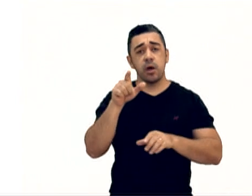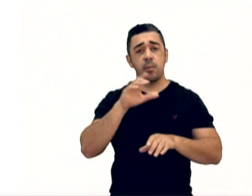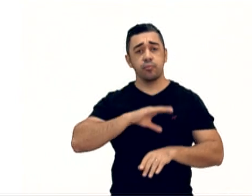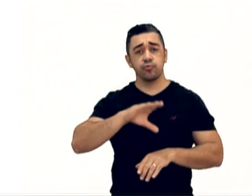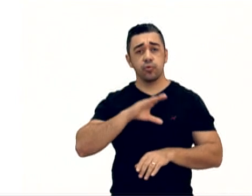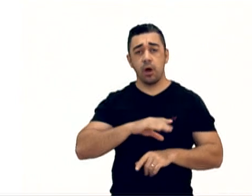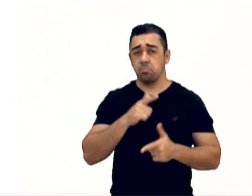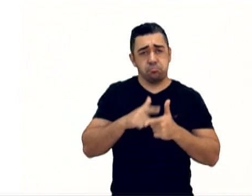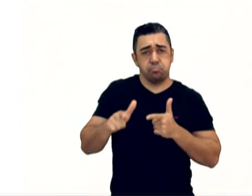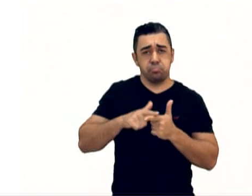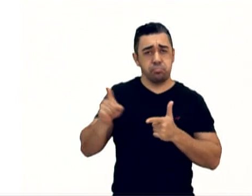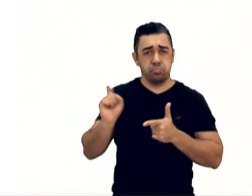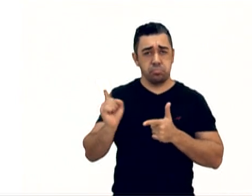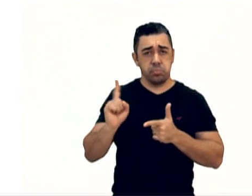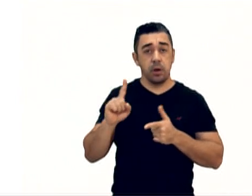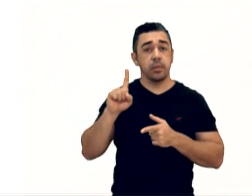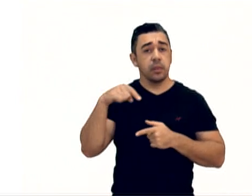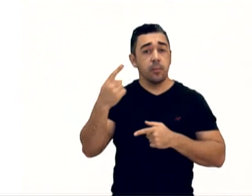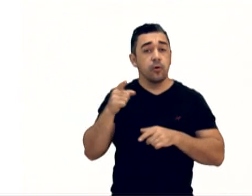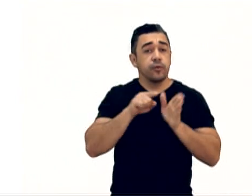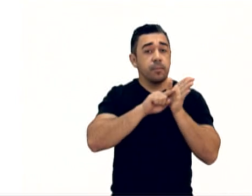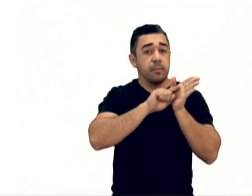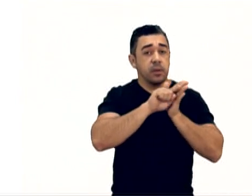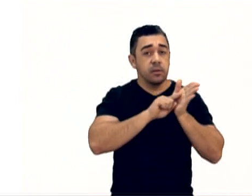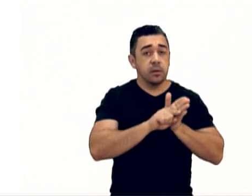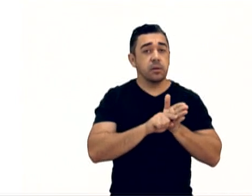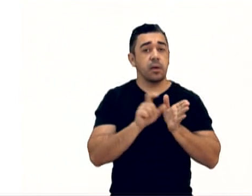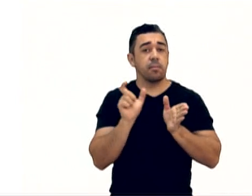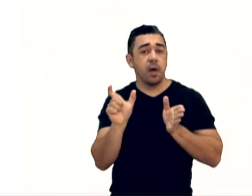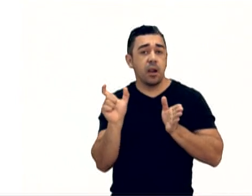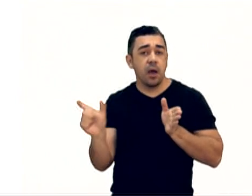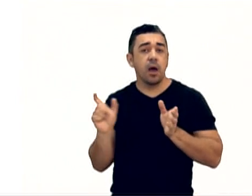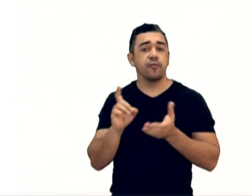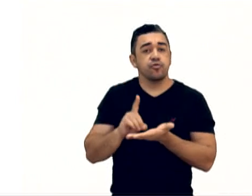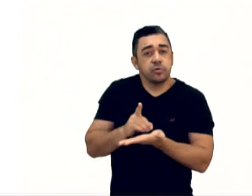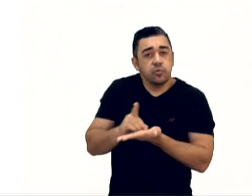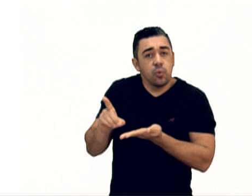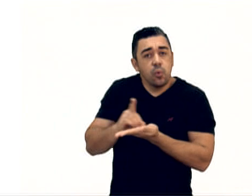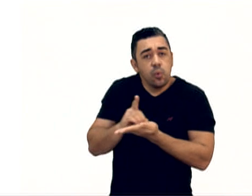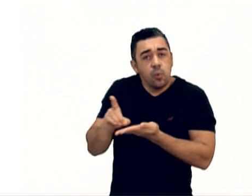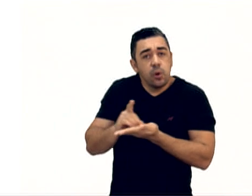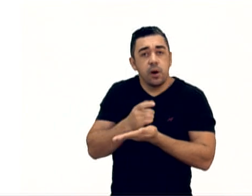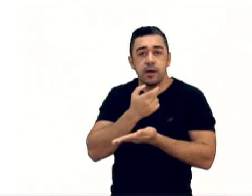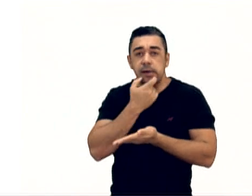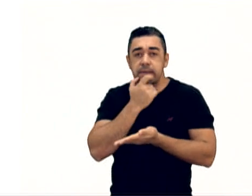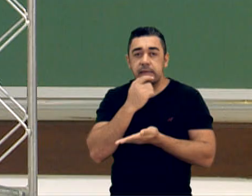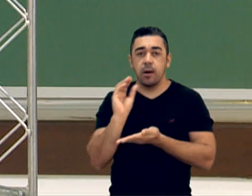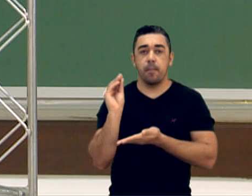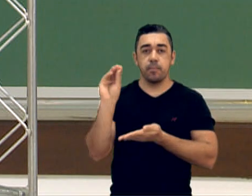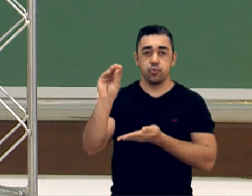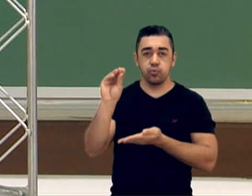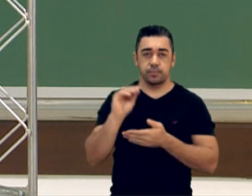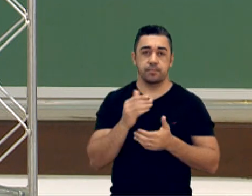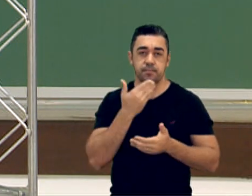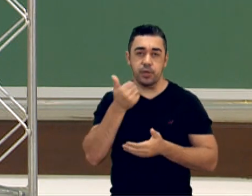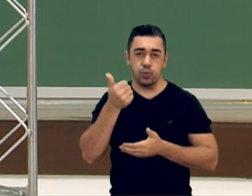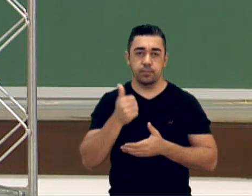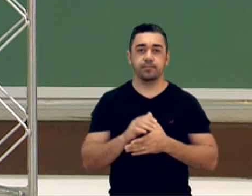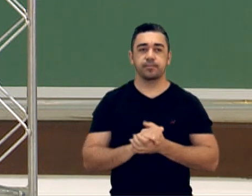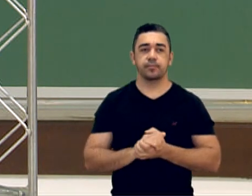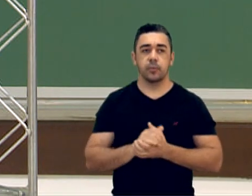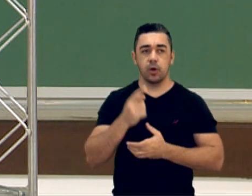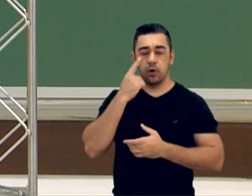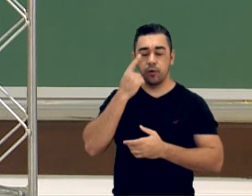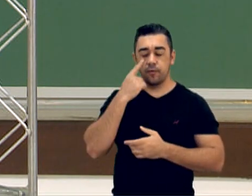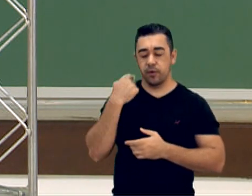tem problema. Mas depois vocês tentem procurar no dicionário se você não souber a palavra e muda para o inglês. Eu coloquei ali, ó, check